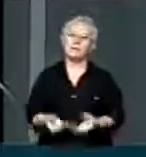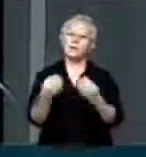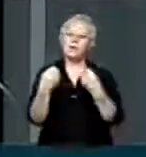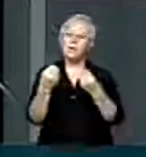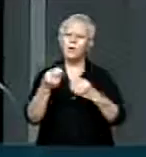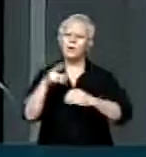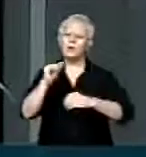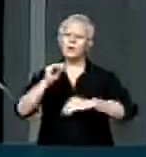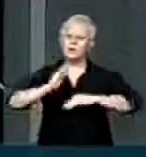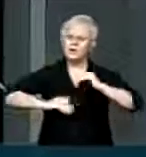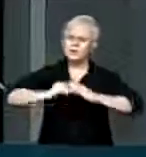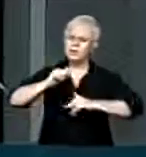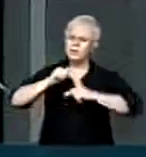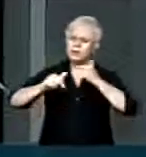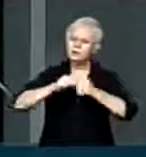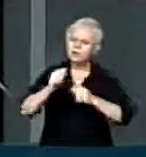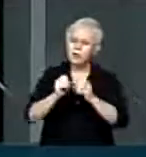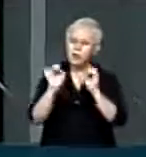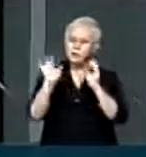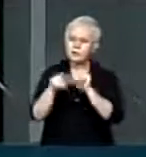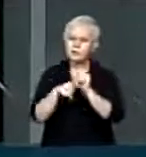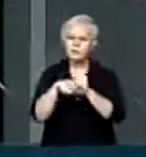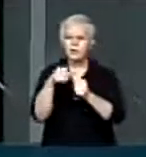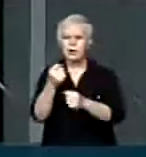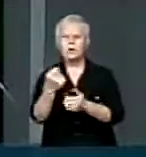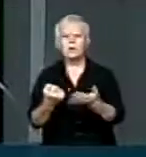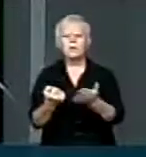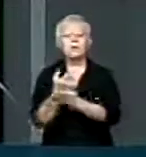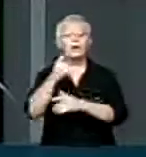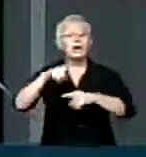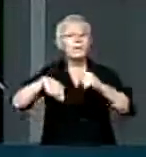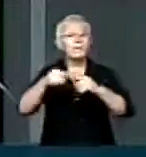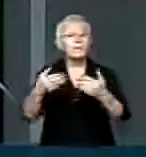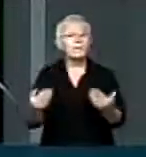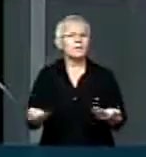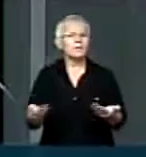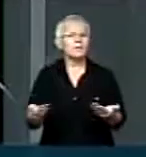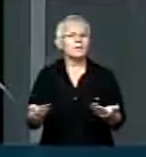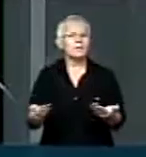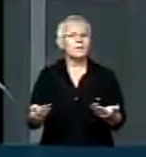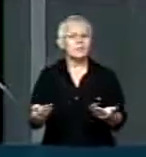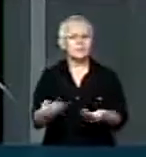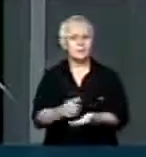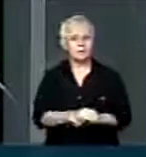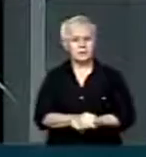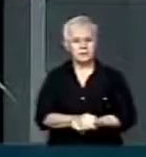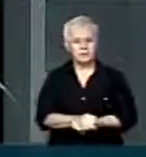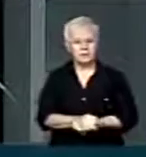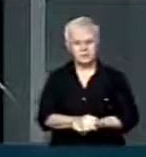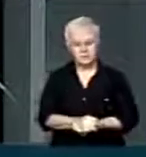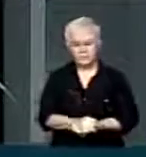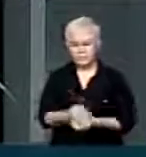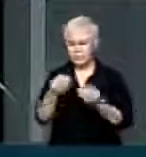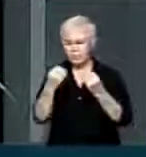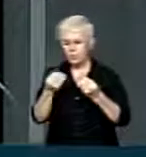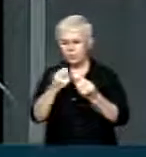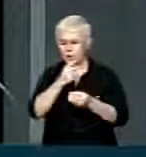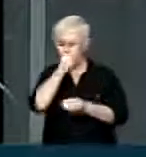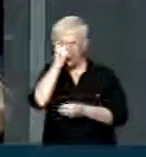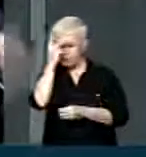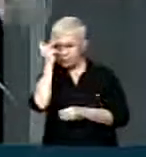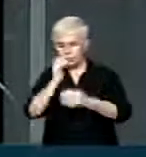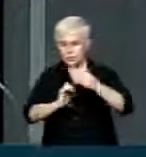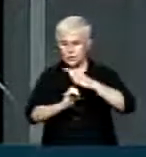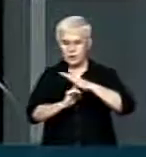legislação trabalhista onde o patrão se torna criminoso e as pessoas se aproveitam de uma